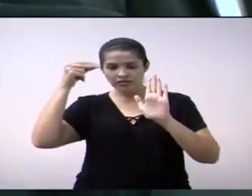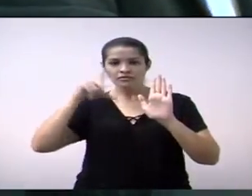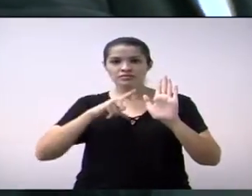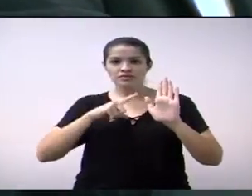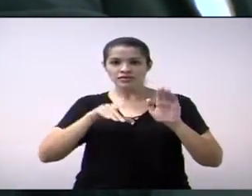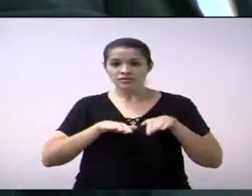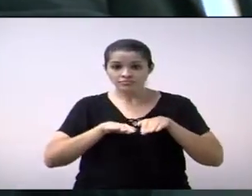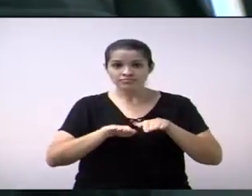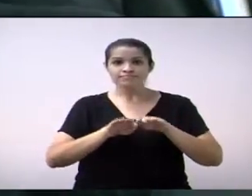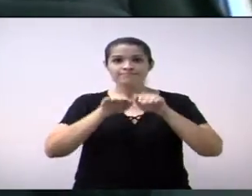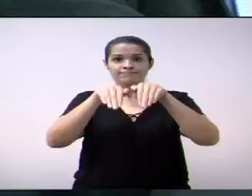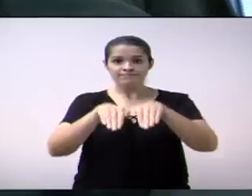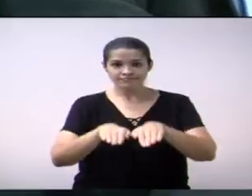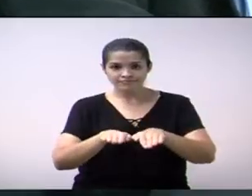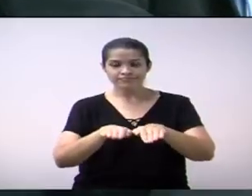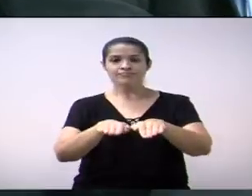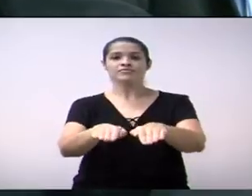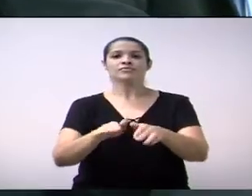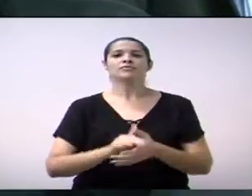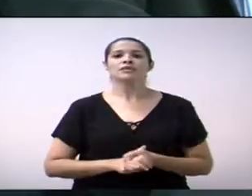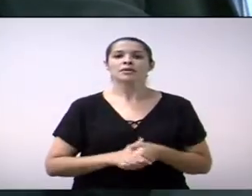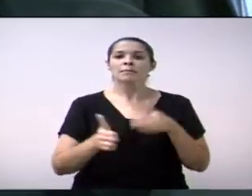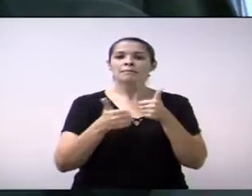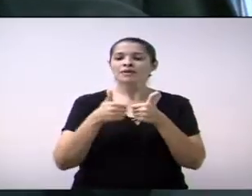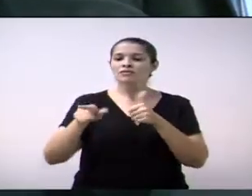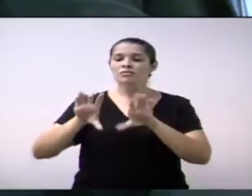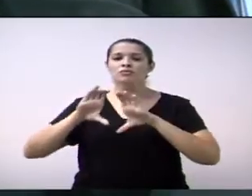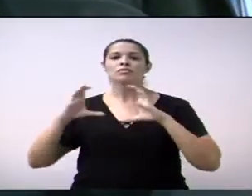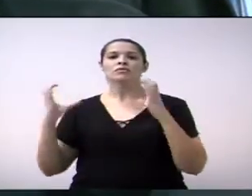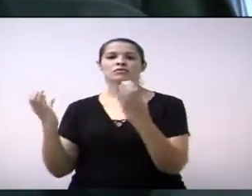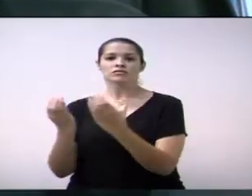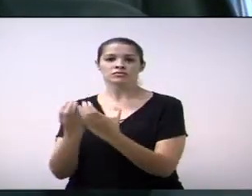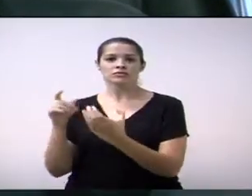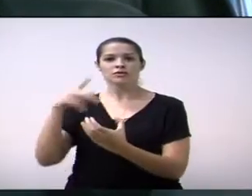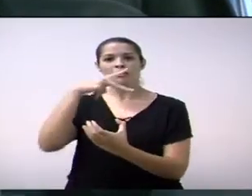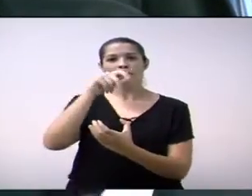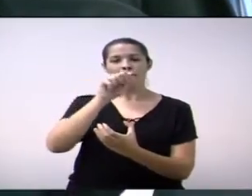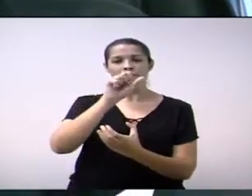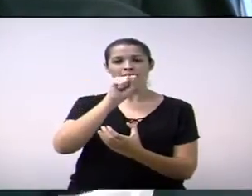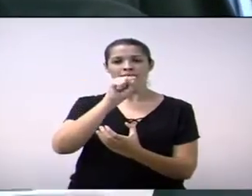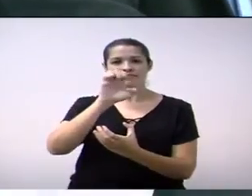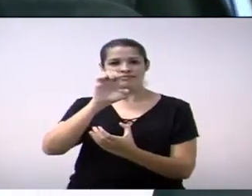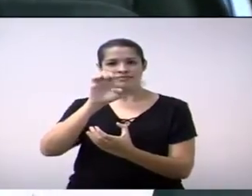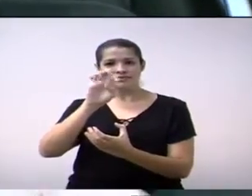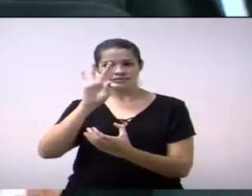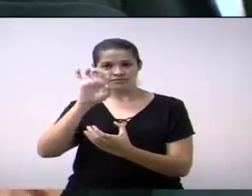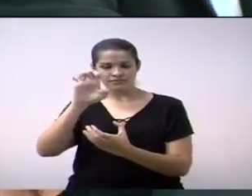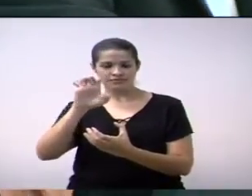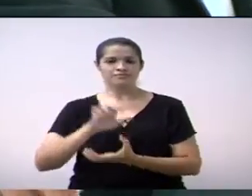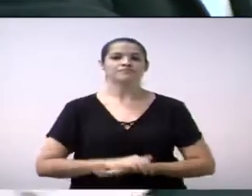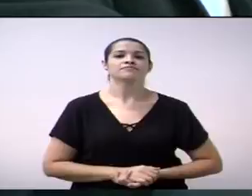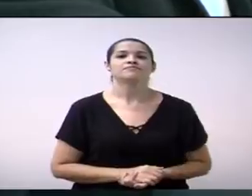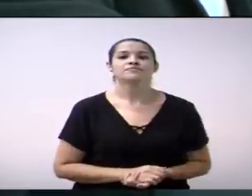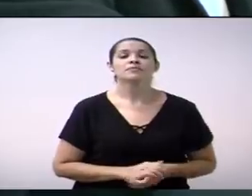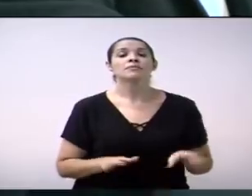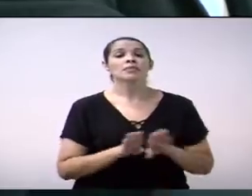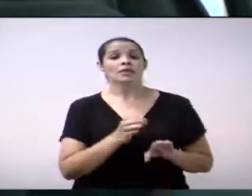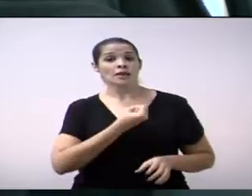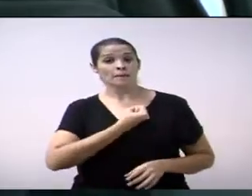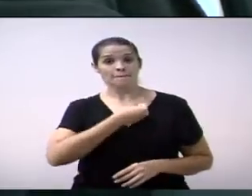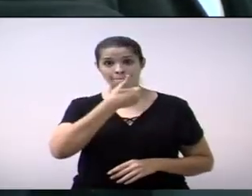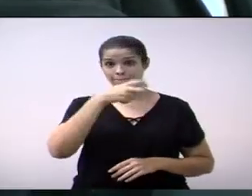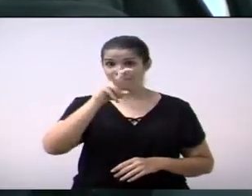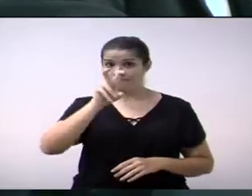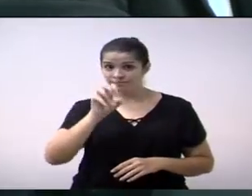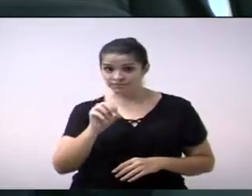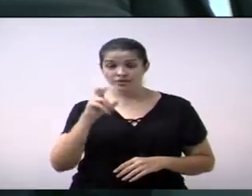na entrada e na saída da portaria do Residencial Pazete, próximo ao bairro Saltinho. De número 150, do